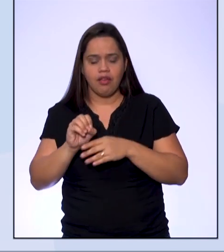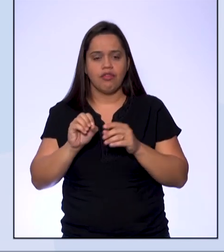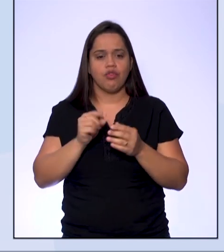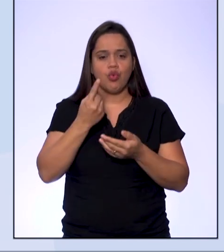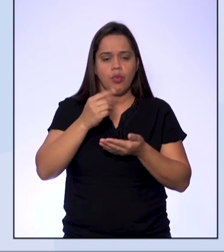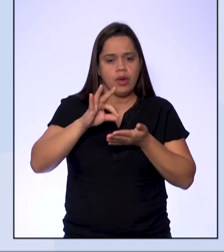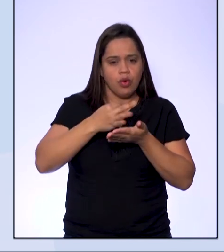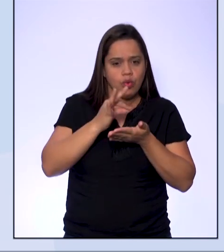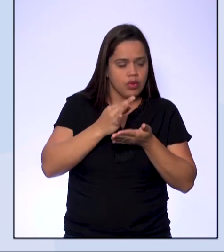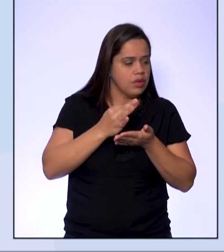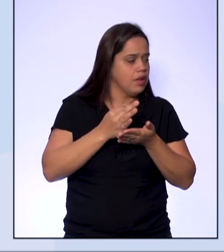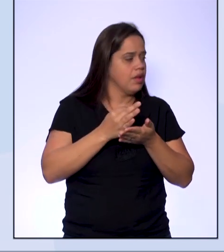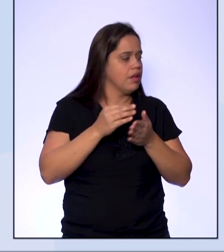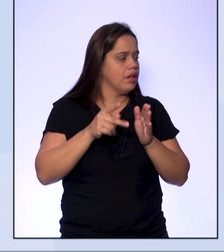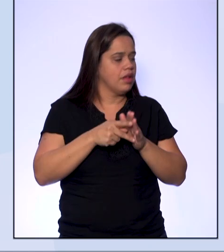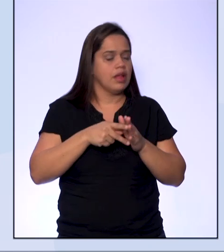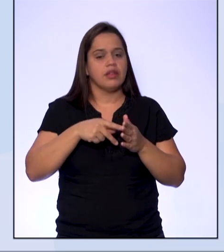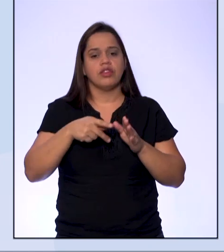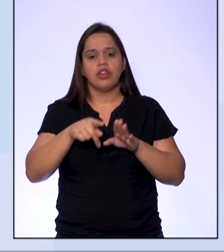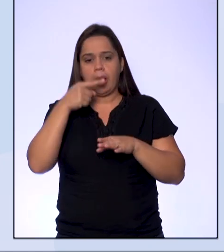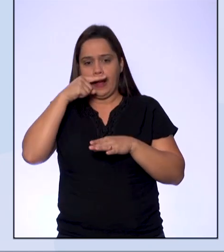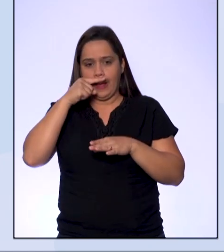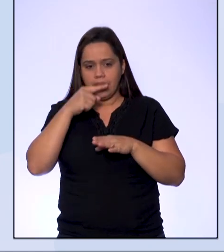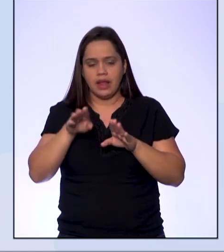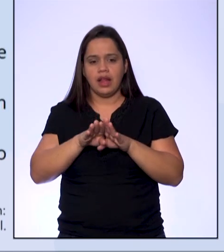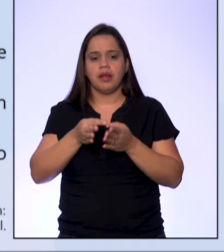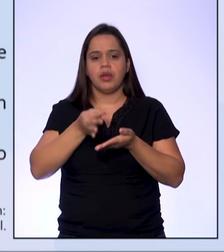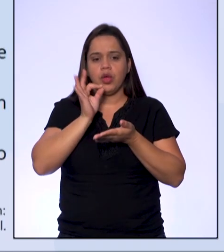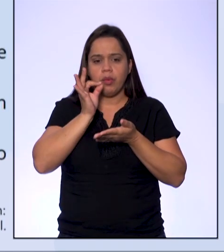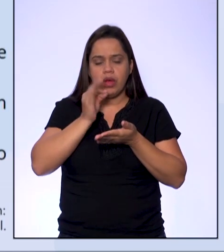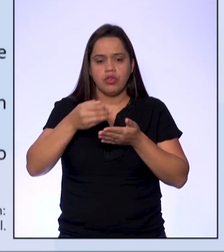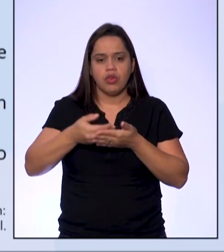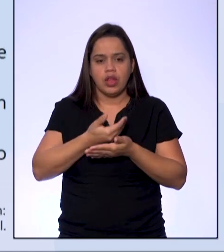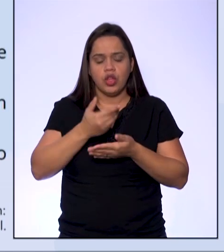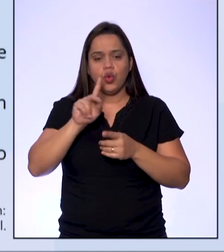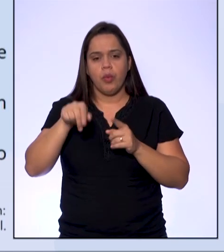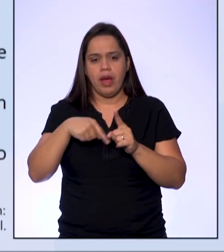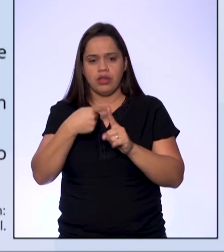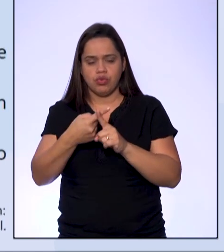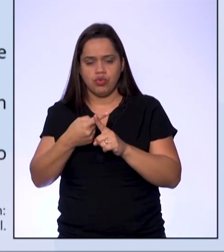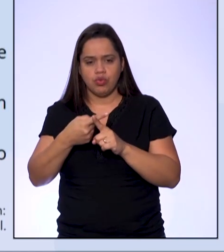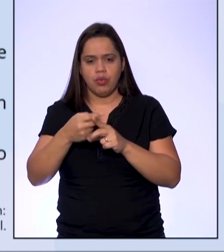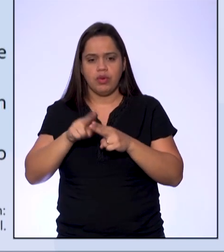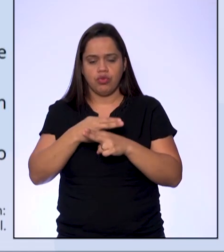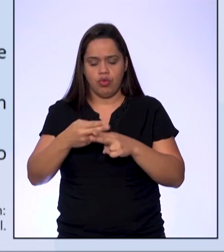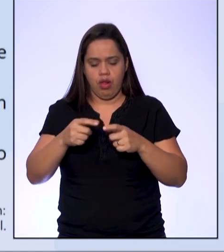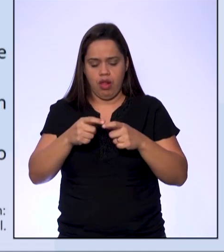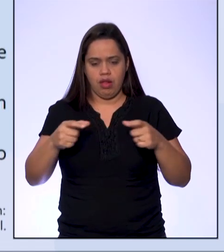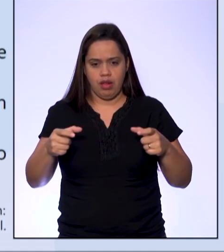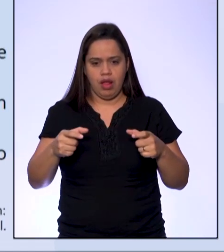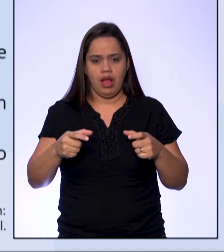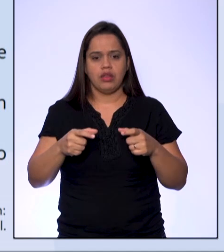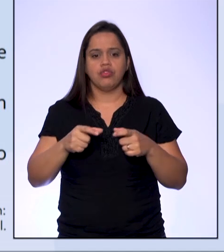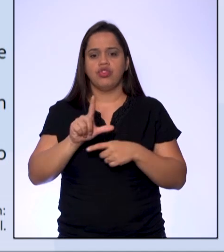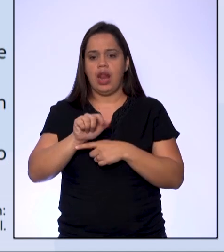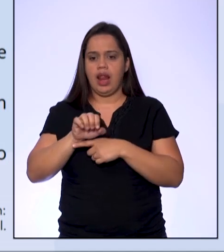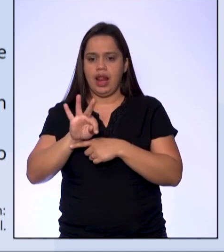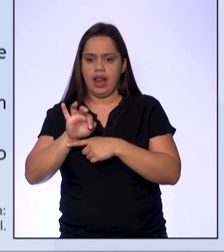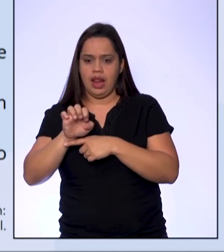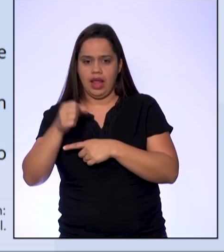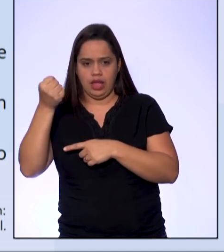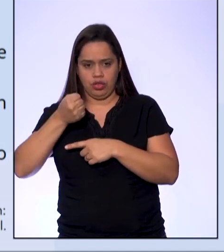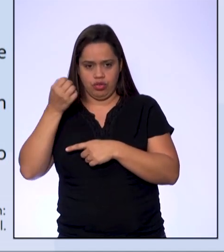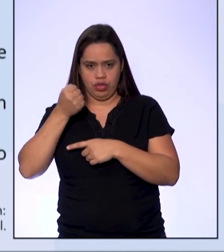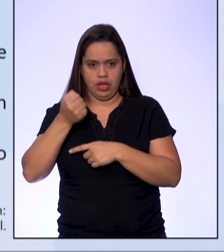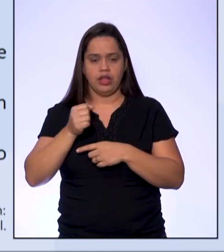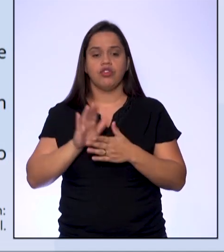morno, meia xícara de chá de mel e 1 barra de chocolate ao leite. E aqui tem o modo de preparo. Coloque em uma